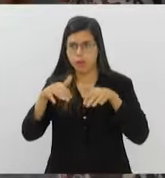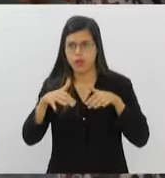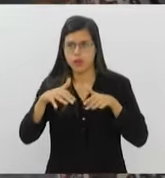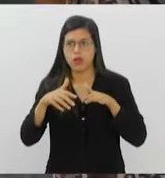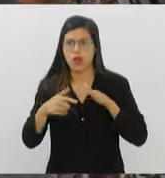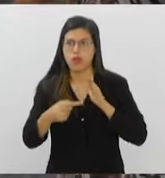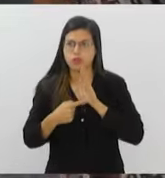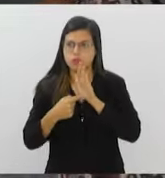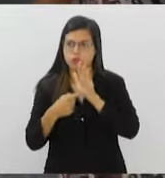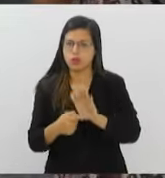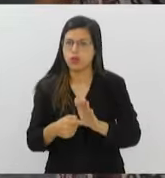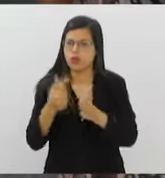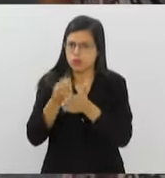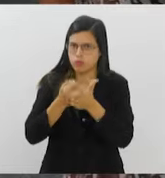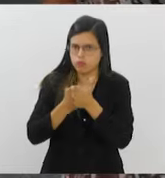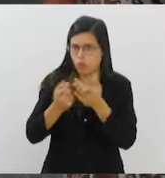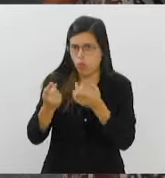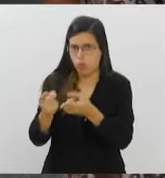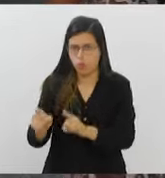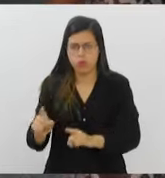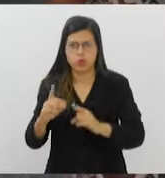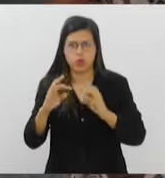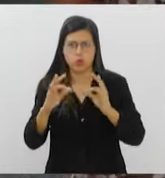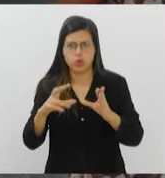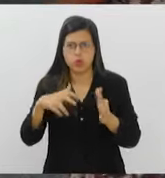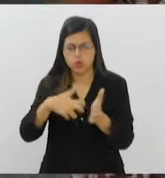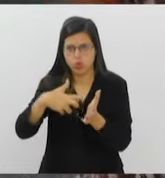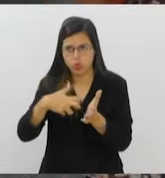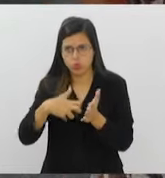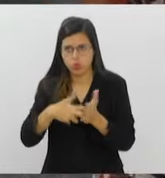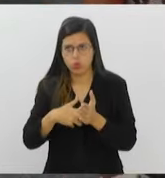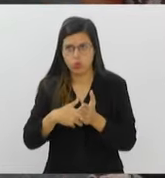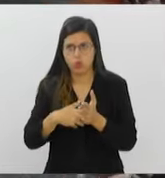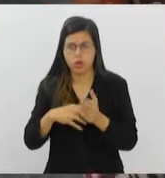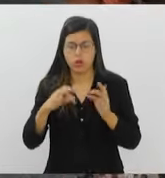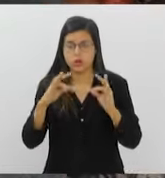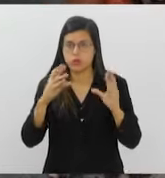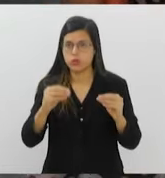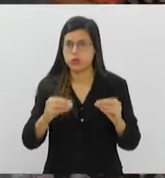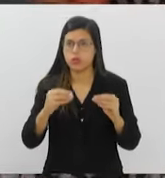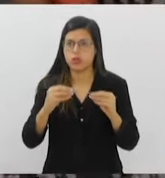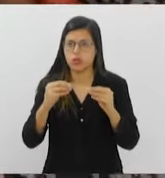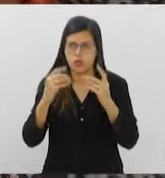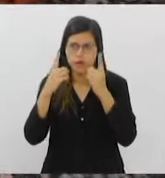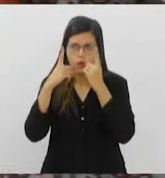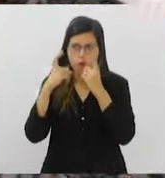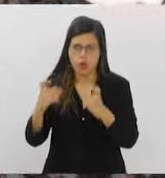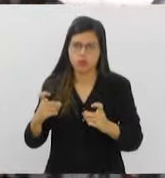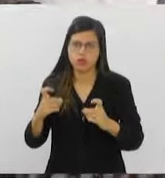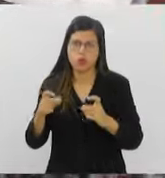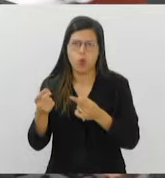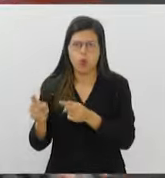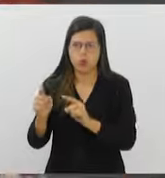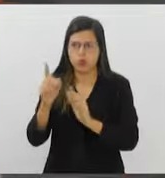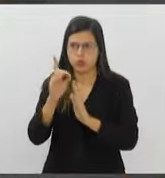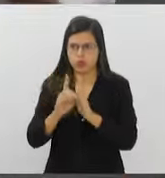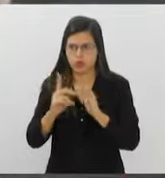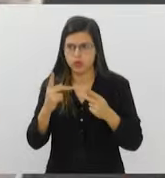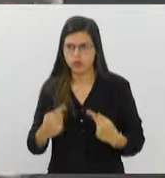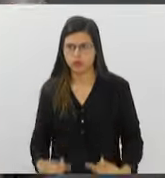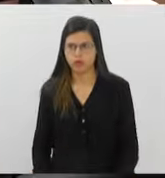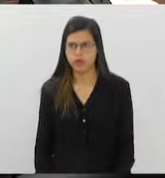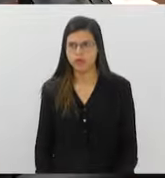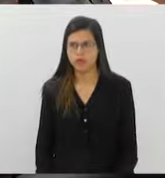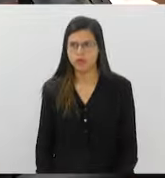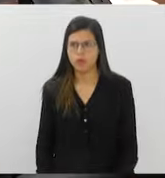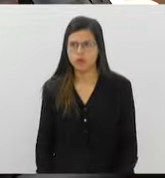luta intransigente contra toda sorte de tortura e todas as formas de violação dos direitos humanos. Abstenção,